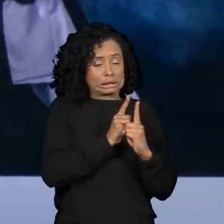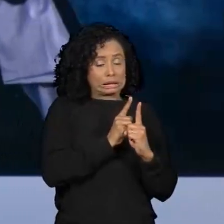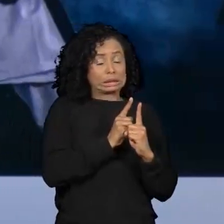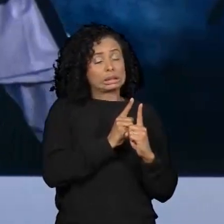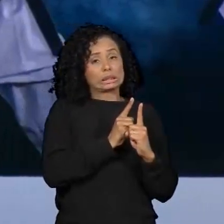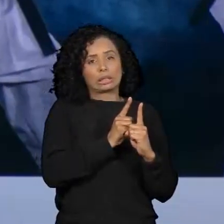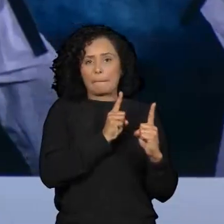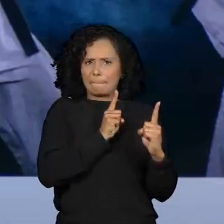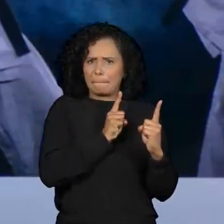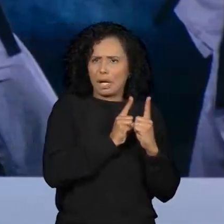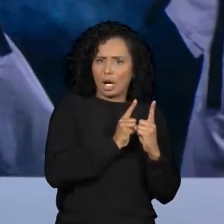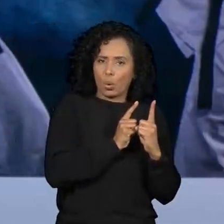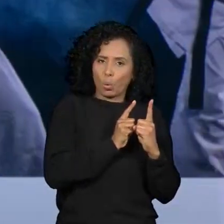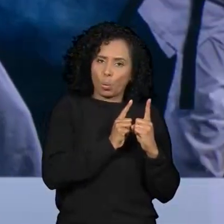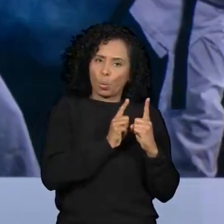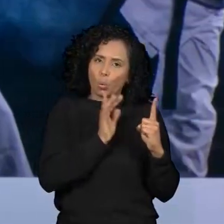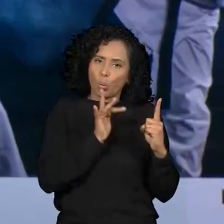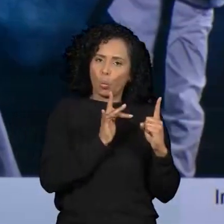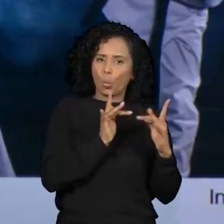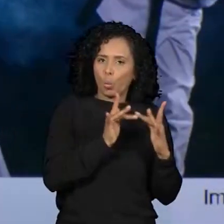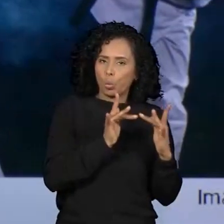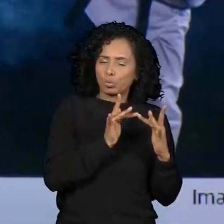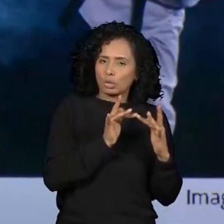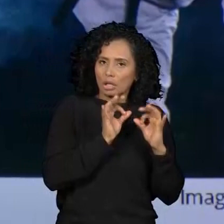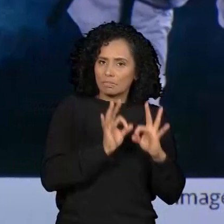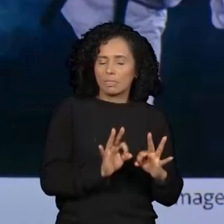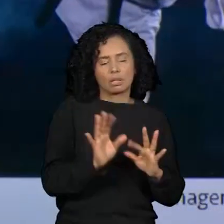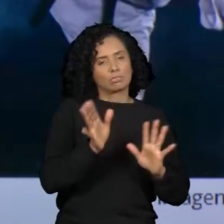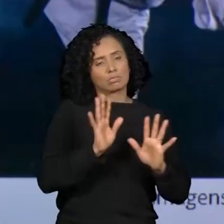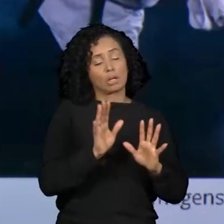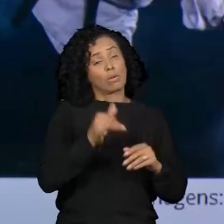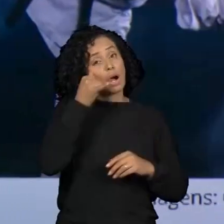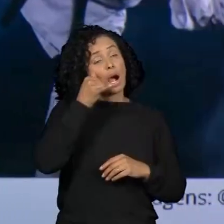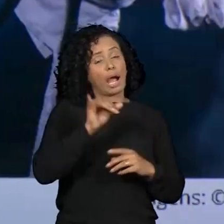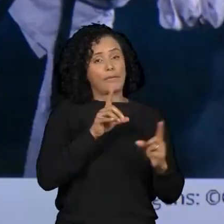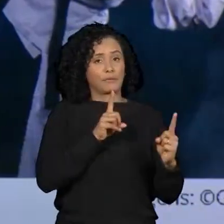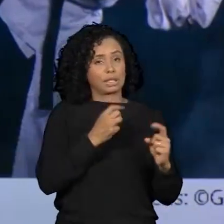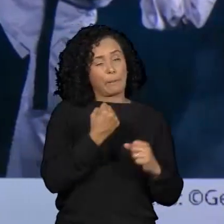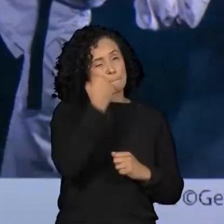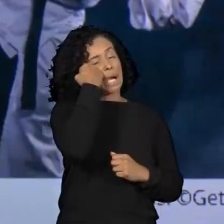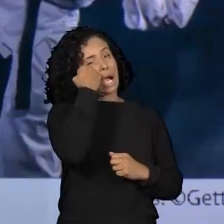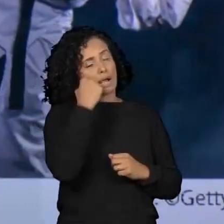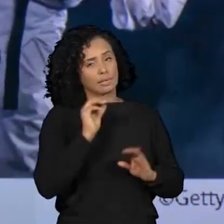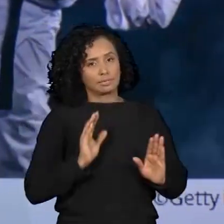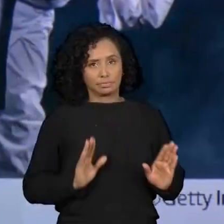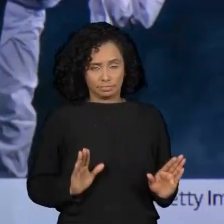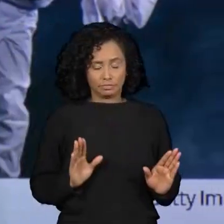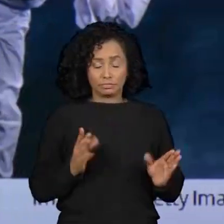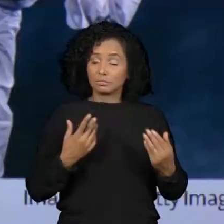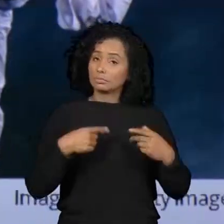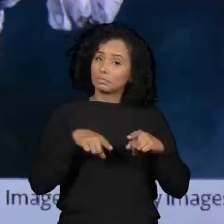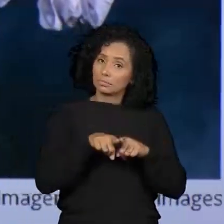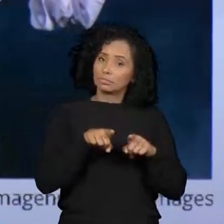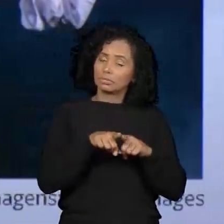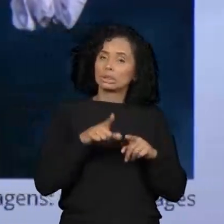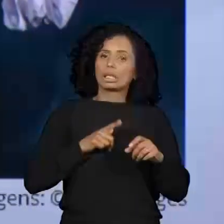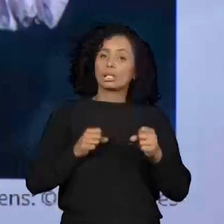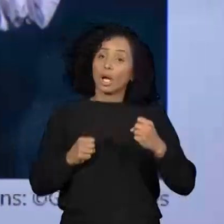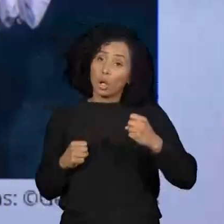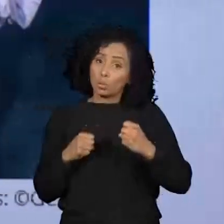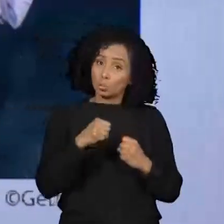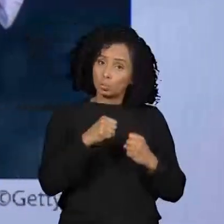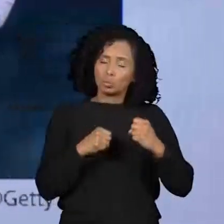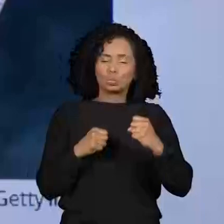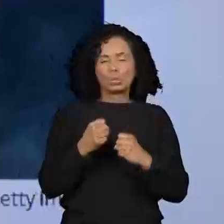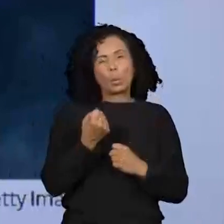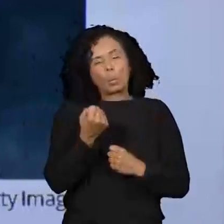evitar que eu seja atingida pelo adversário. Então, as lutas de percussão, algumas, tá,